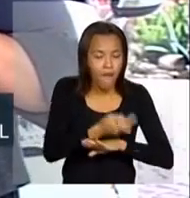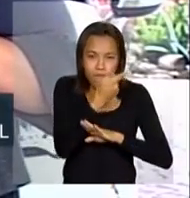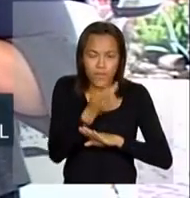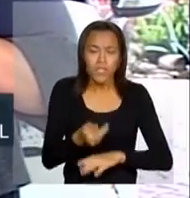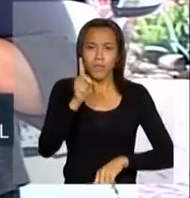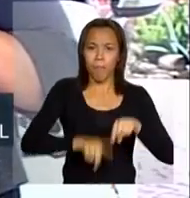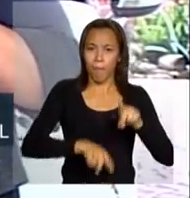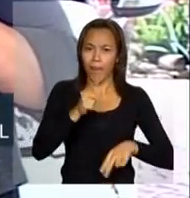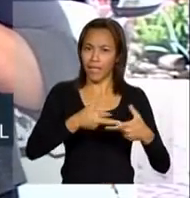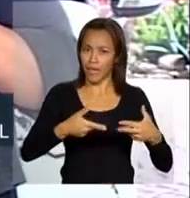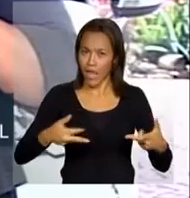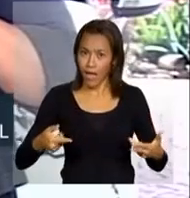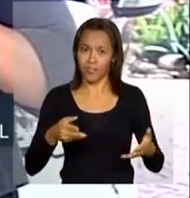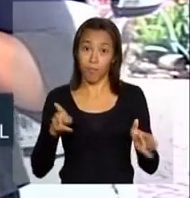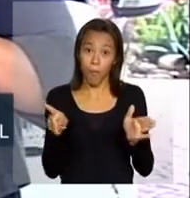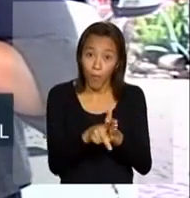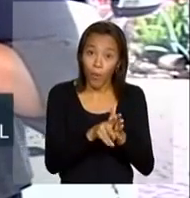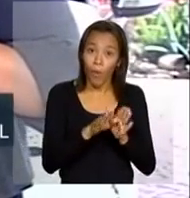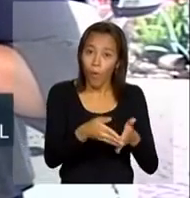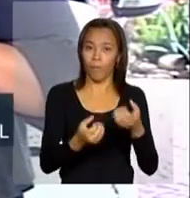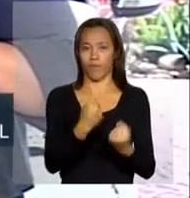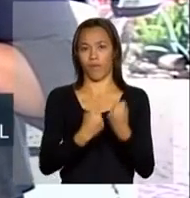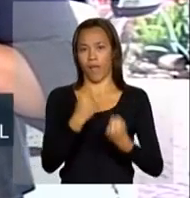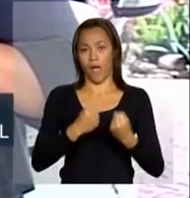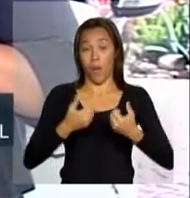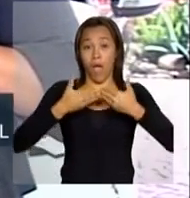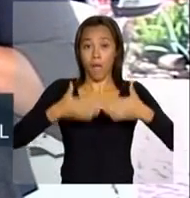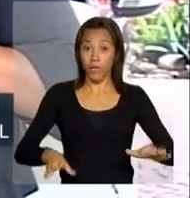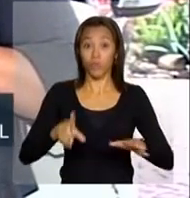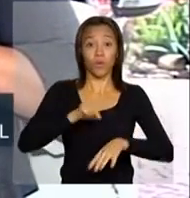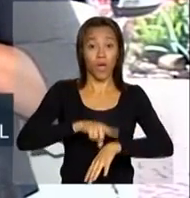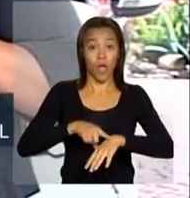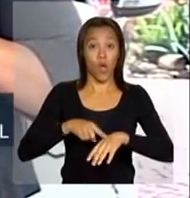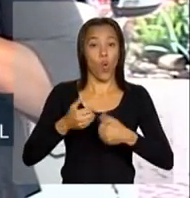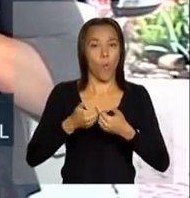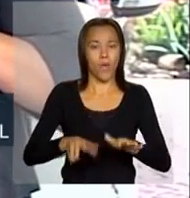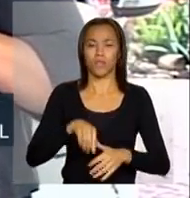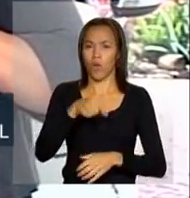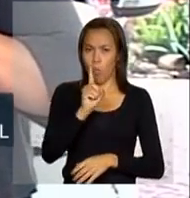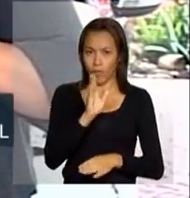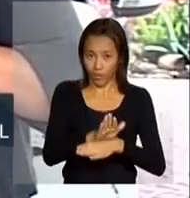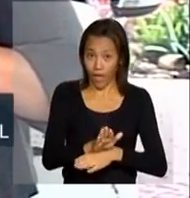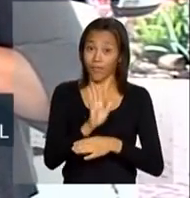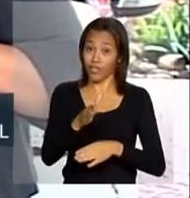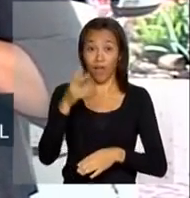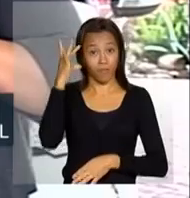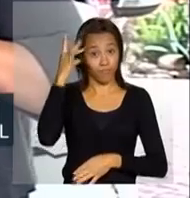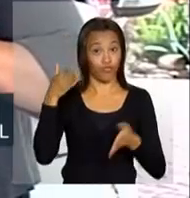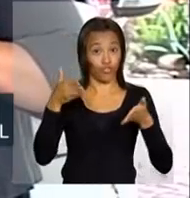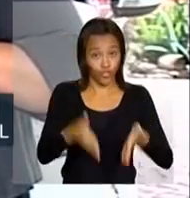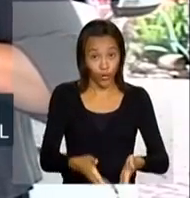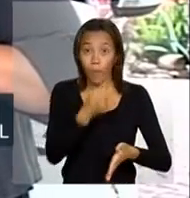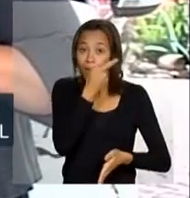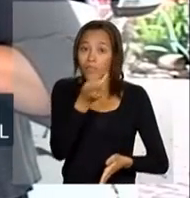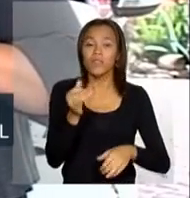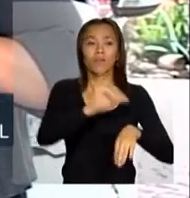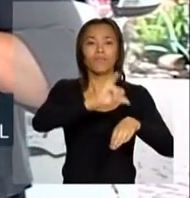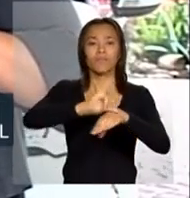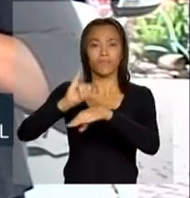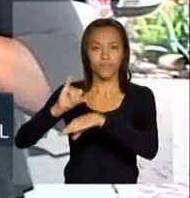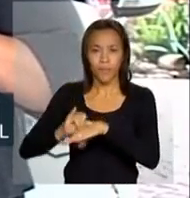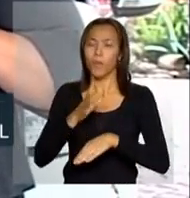acessórios personalizados. A abertura do evento está marcada para 1 hora da tarde. A presidenta Dilma Rousseff já está aqui fazendo a visita nos